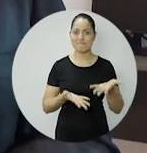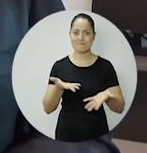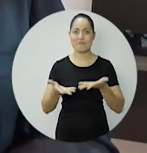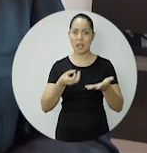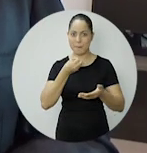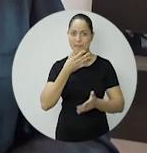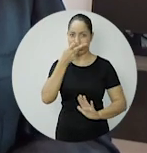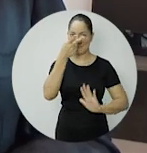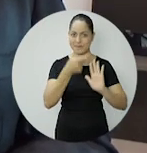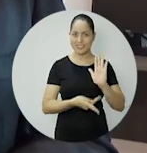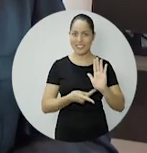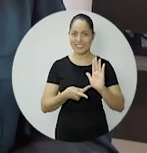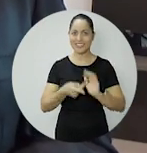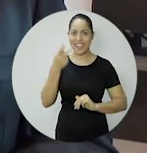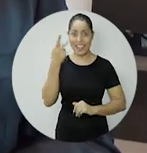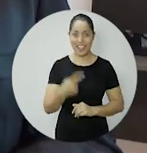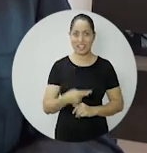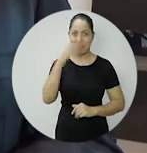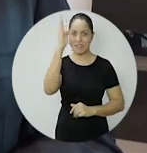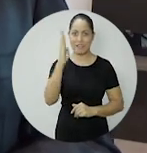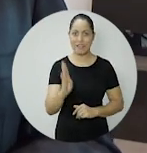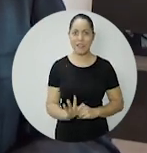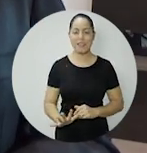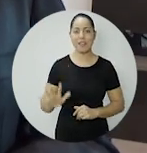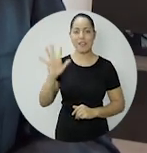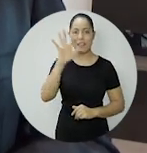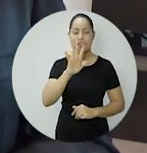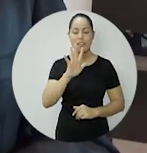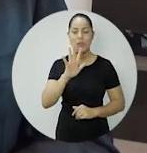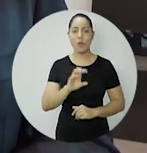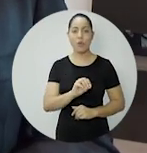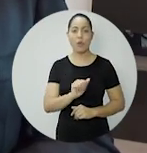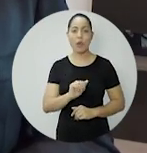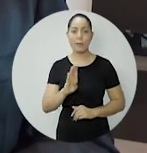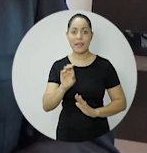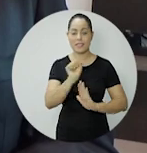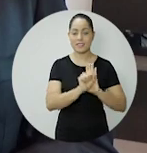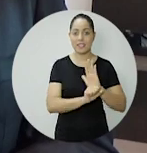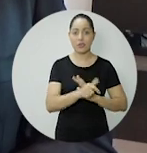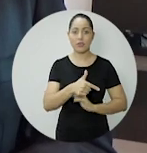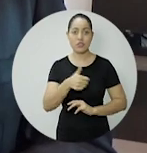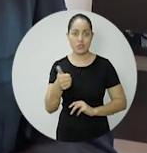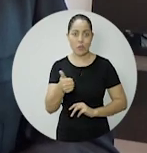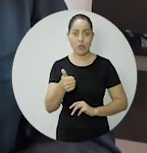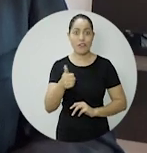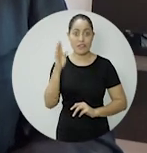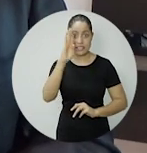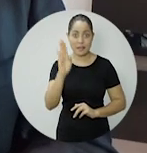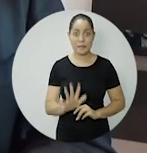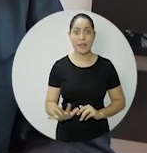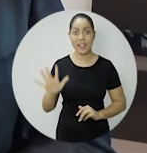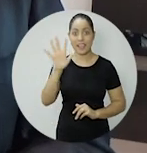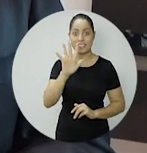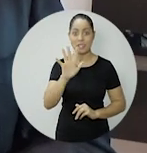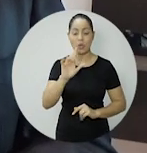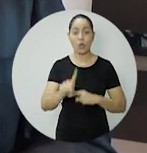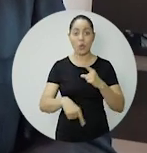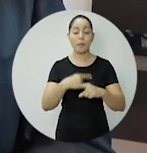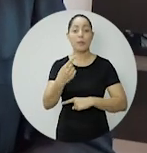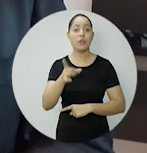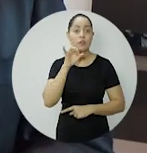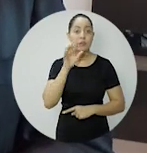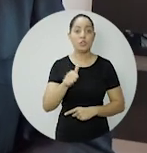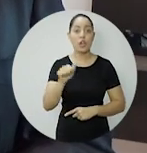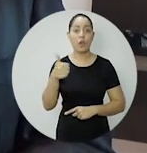advogada. Esse modelo, esse projeto, nós vamos nacionalizar a partir do projeto OAB Século XXI Nacional. Esse projeto que